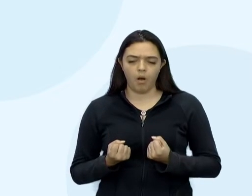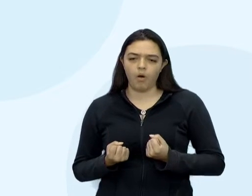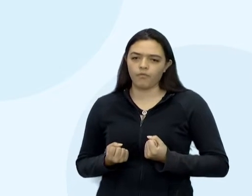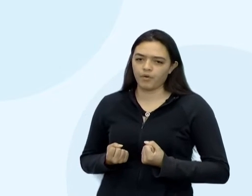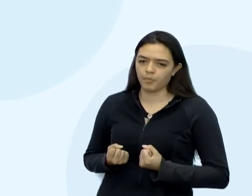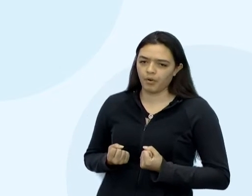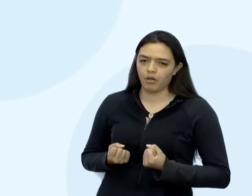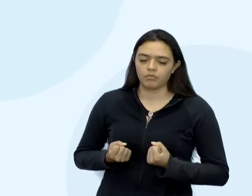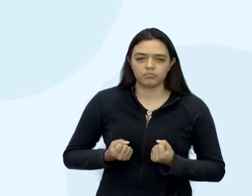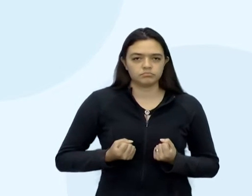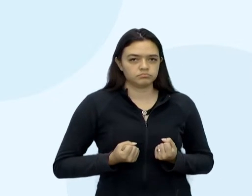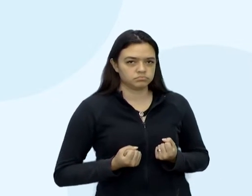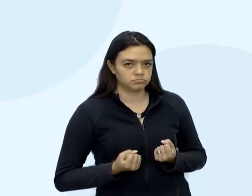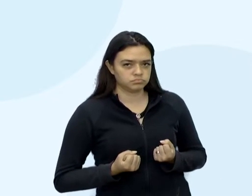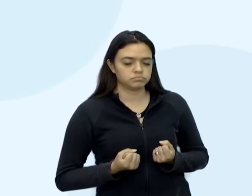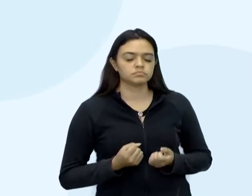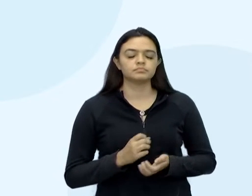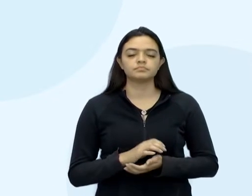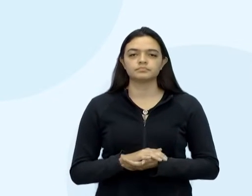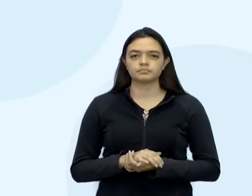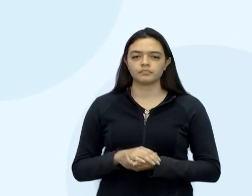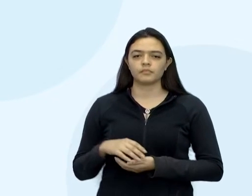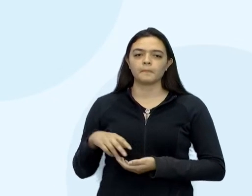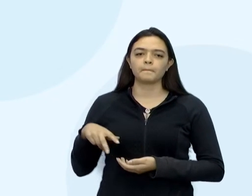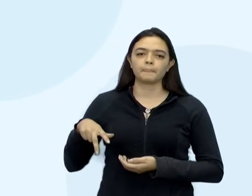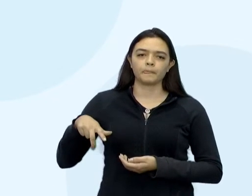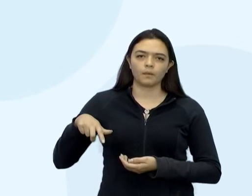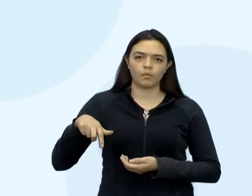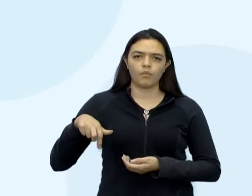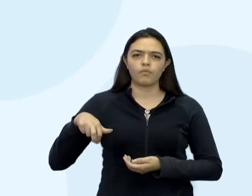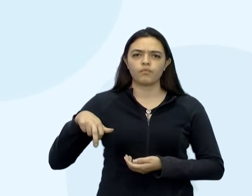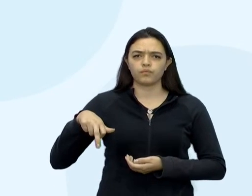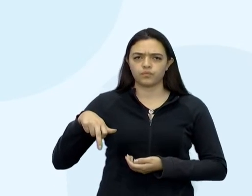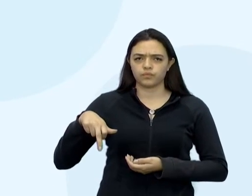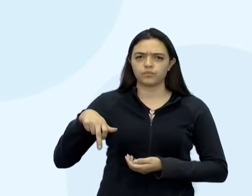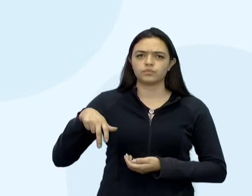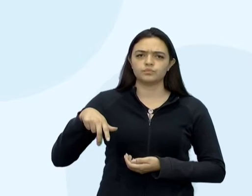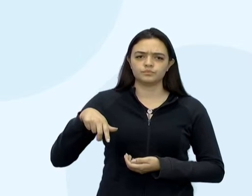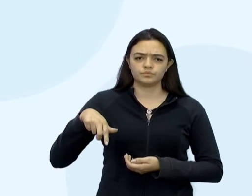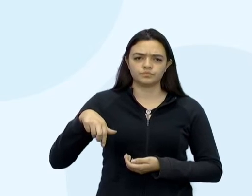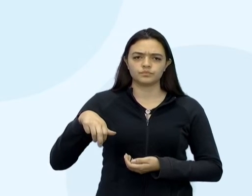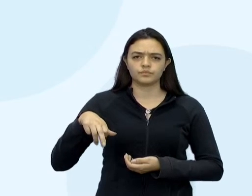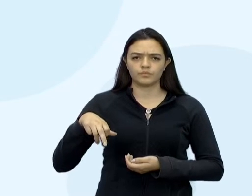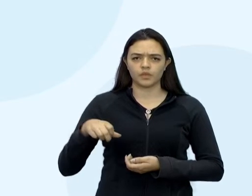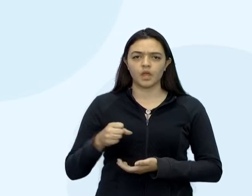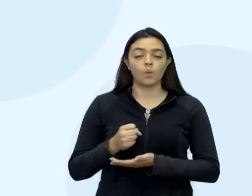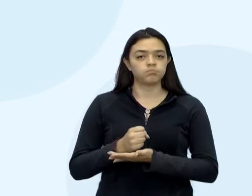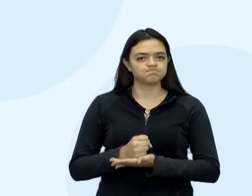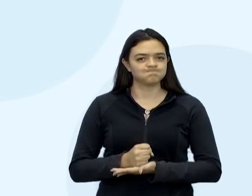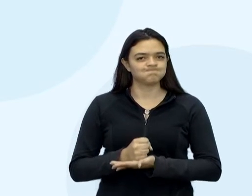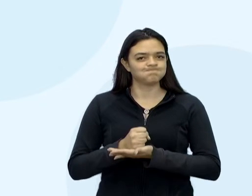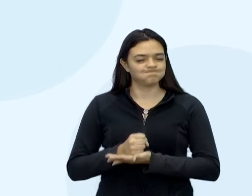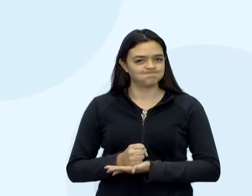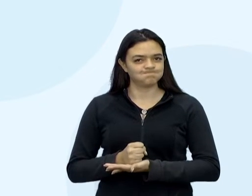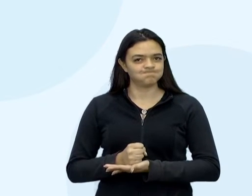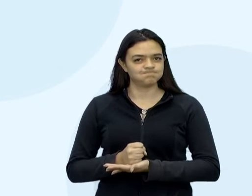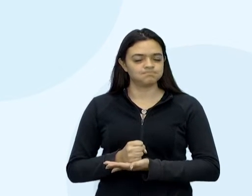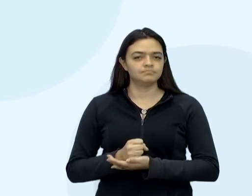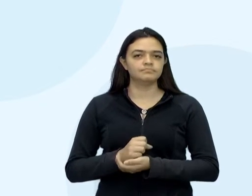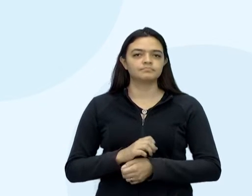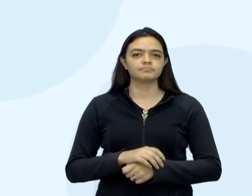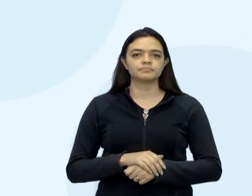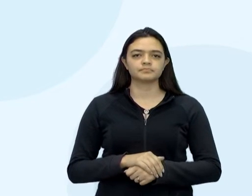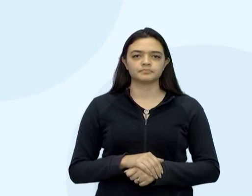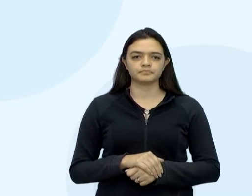Enquanto você viaja, enquanto você caminha, ó, arrastando aqui, né, o apoio, tá vendo? Ó, arrastando aqui o